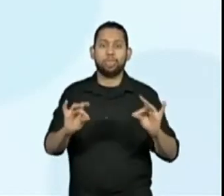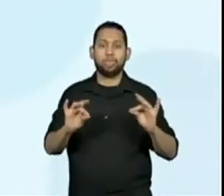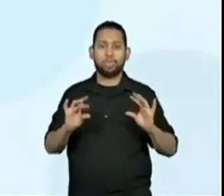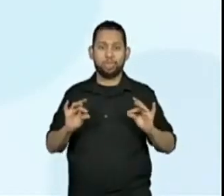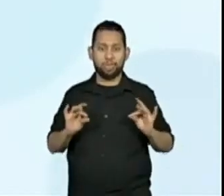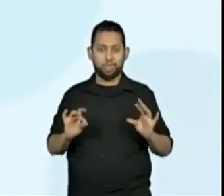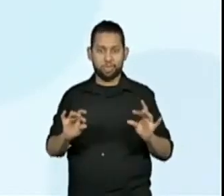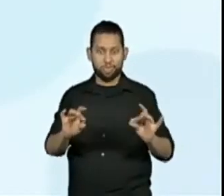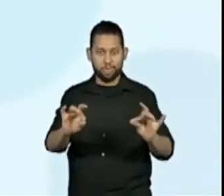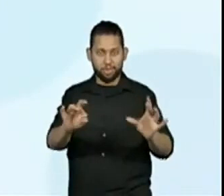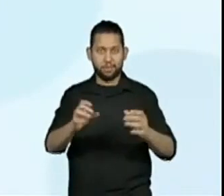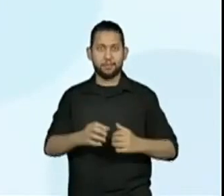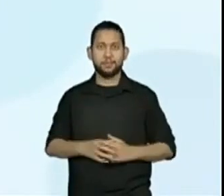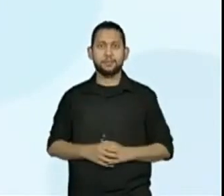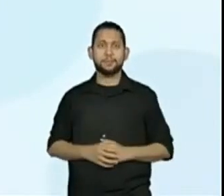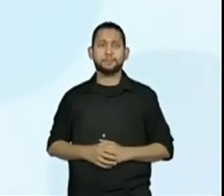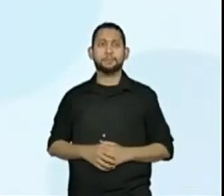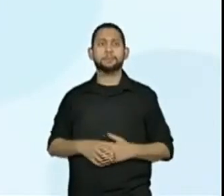O que mais?